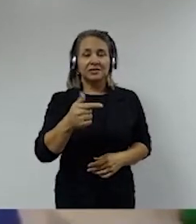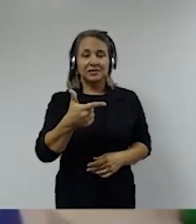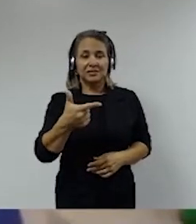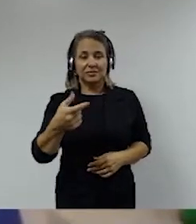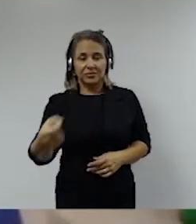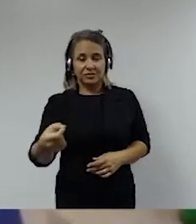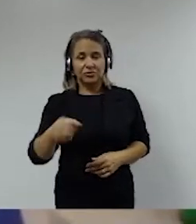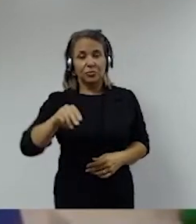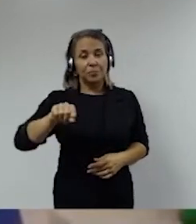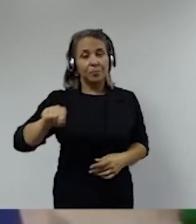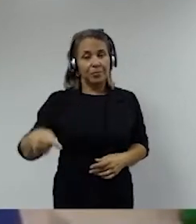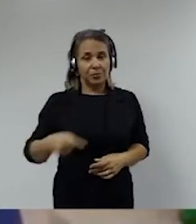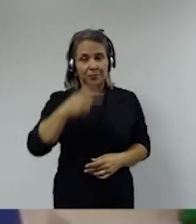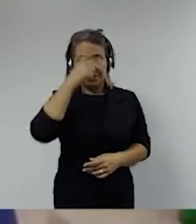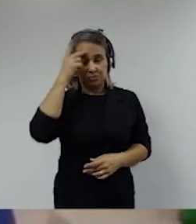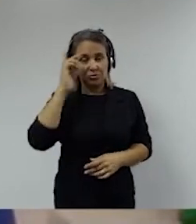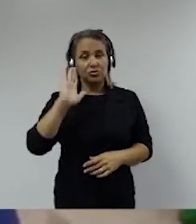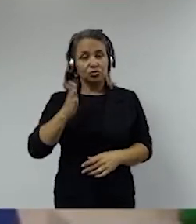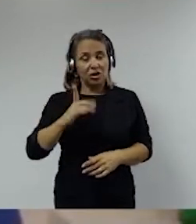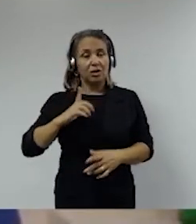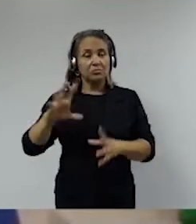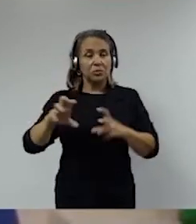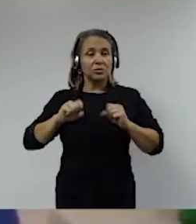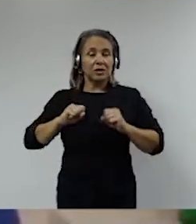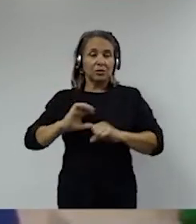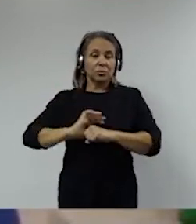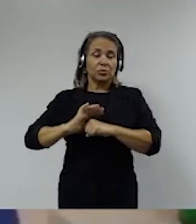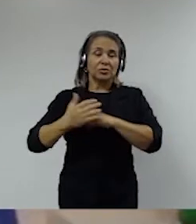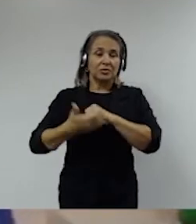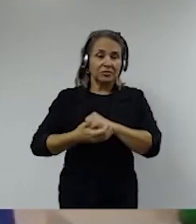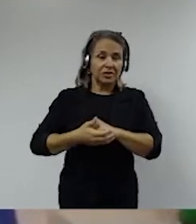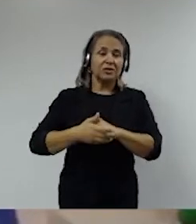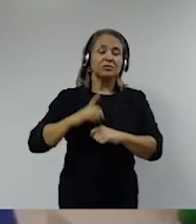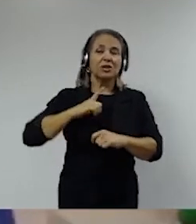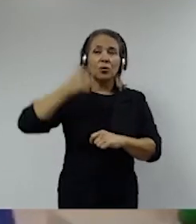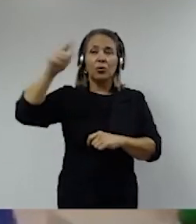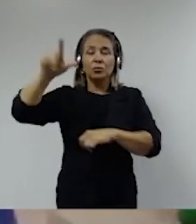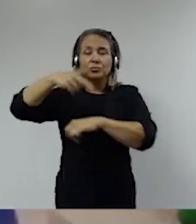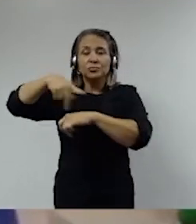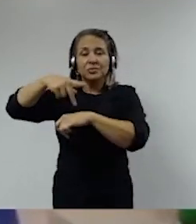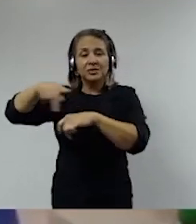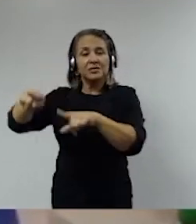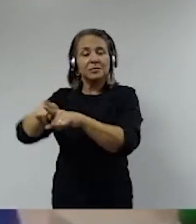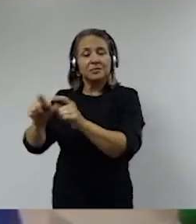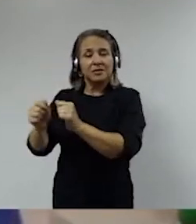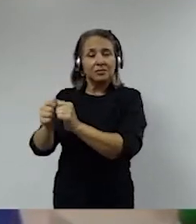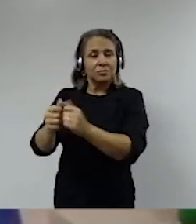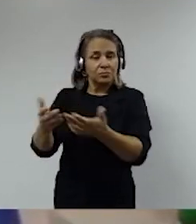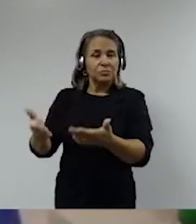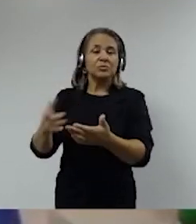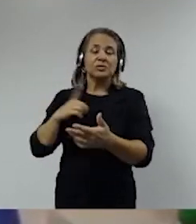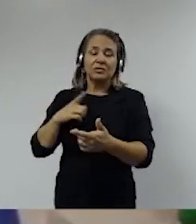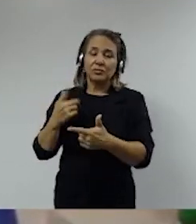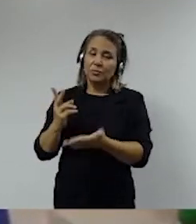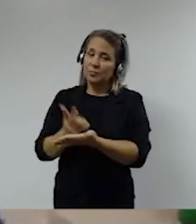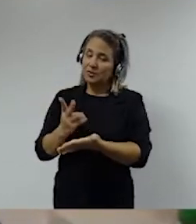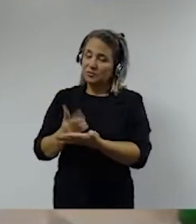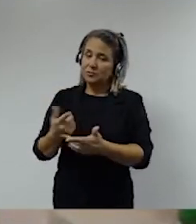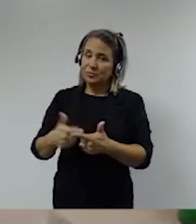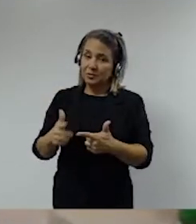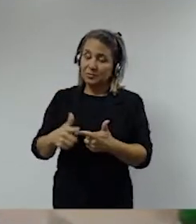casos em mais de 200 países, naquela época, naquele momento, recentemente, né, verificou-se